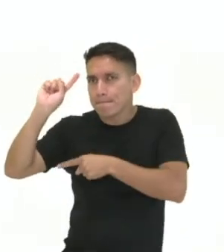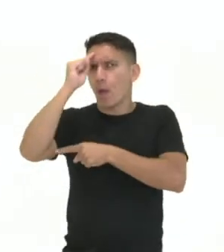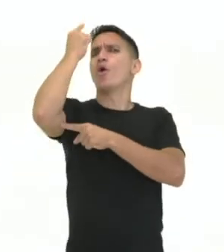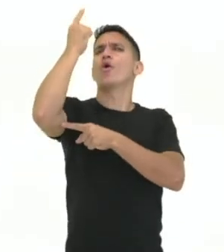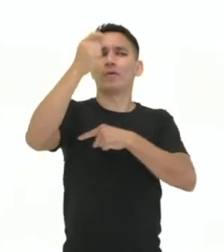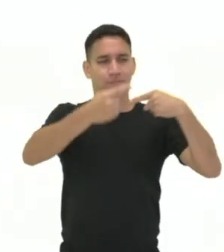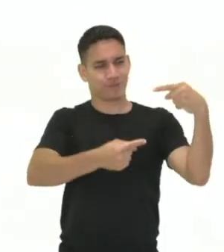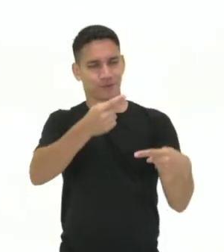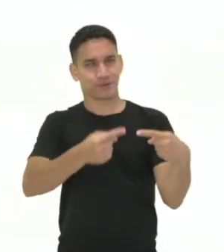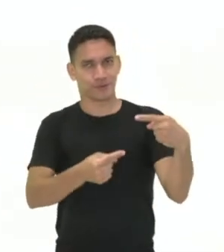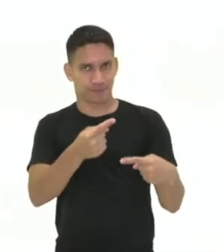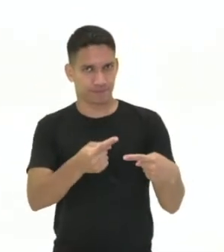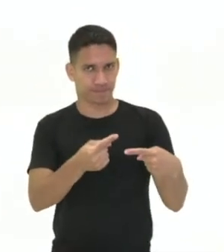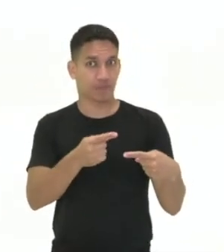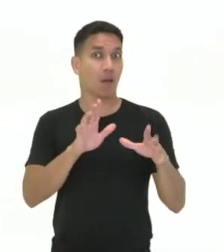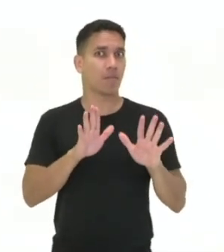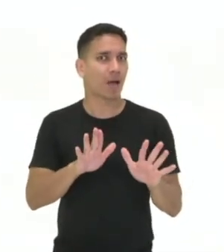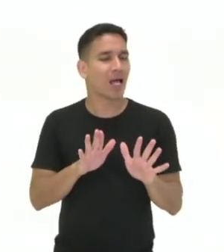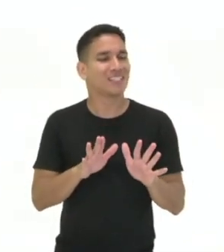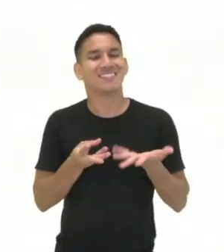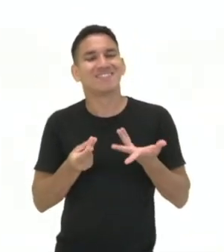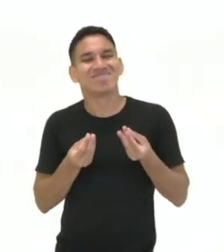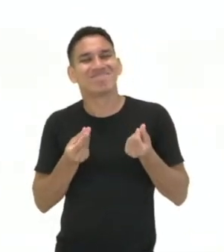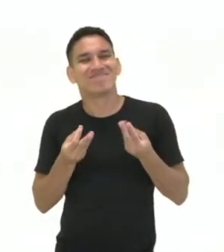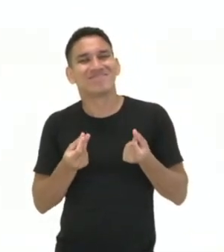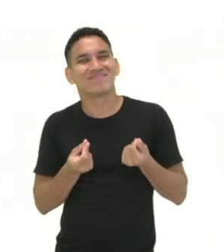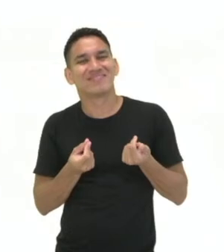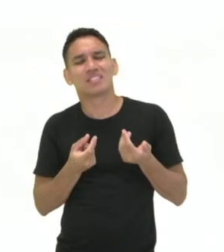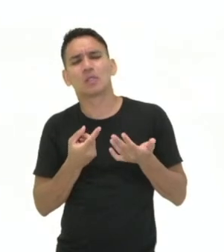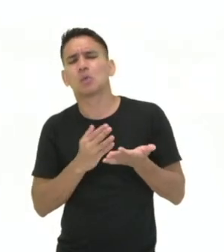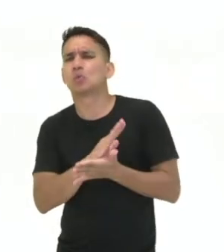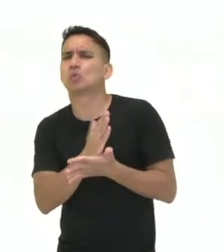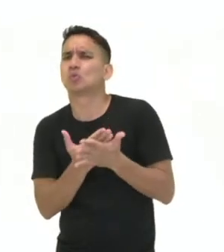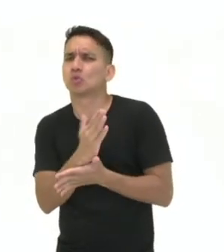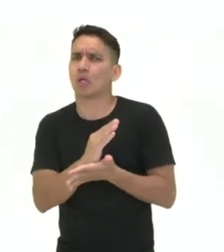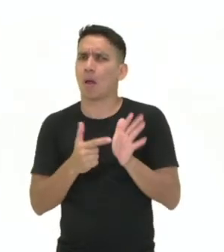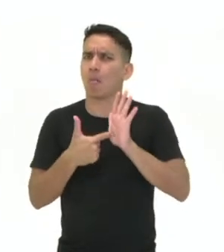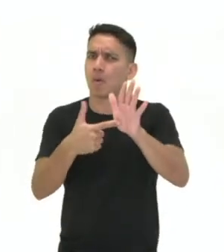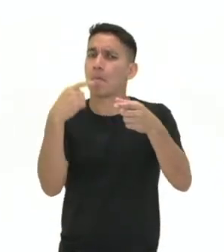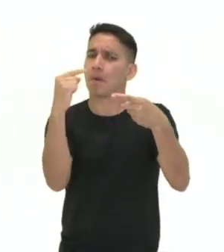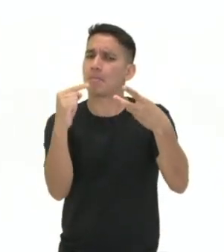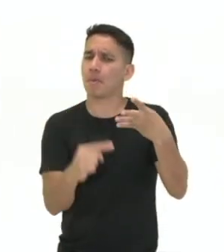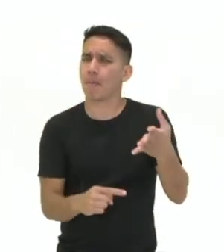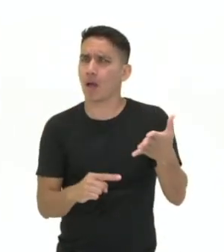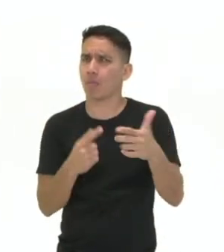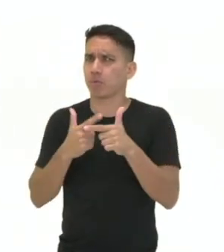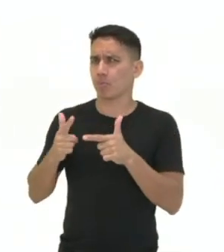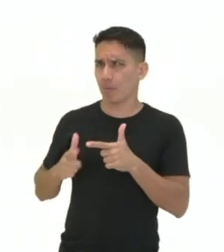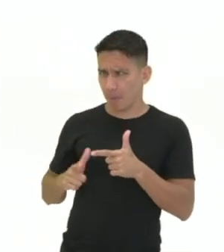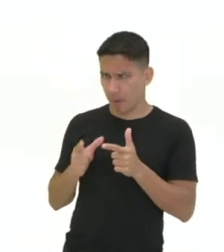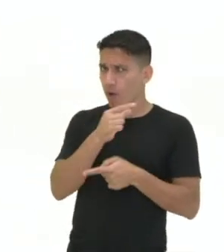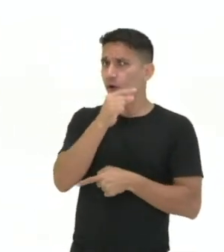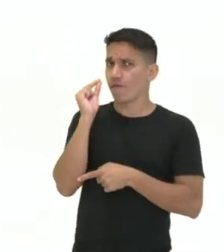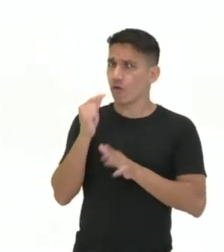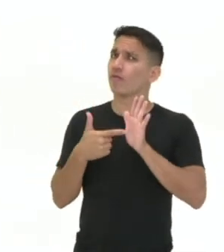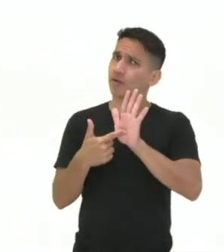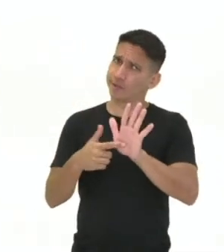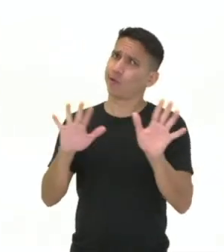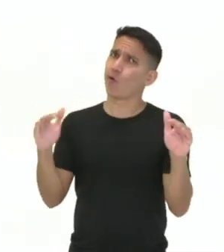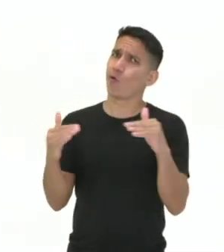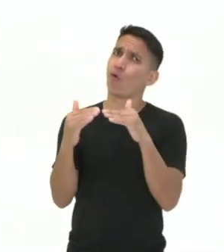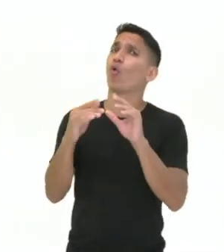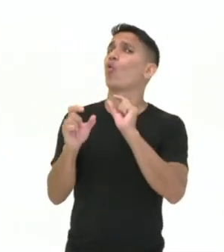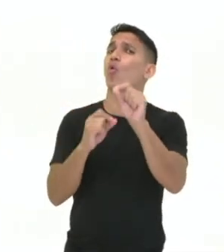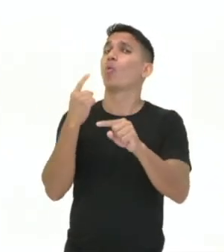a política, a problematização de Wolff faz sentido quando pensamos o termo política. A